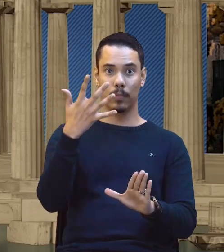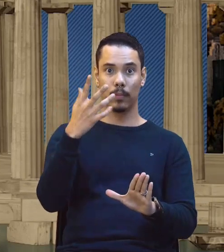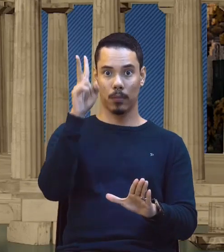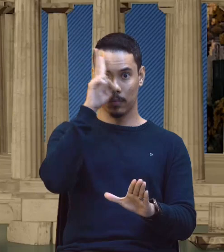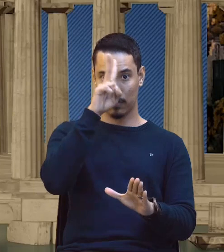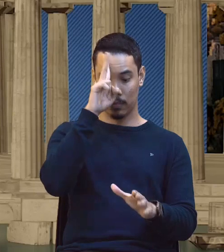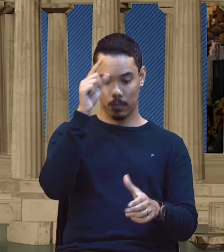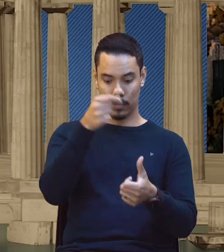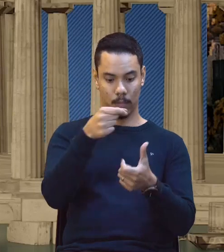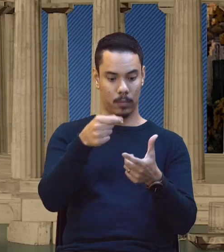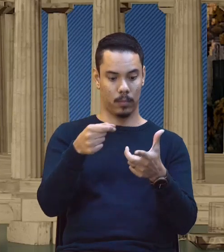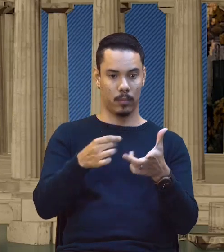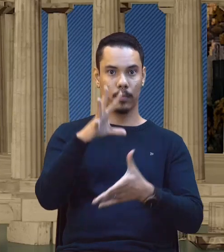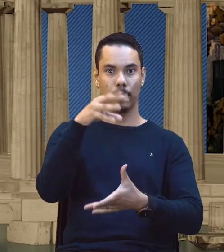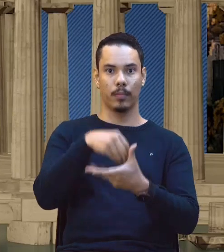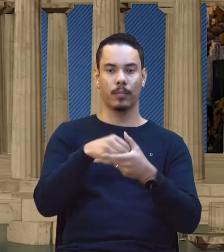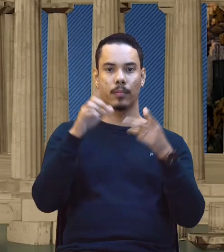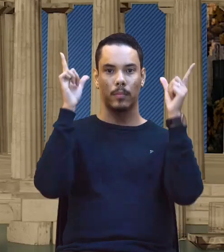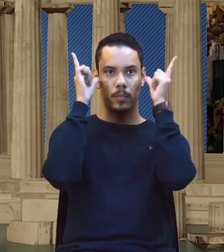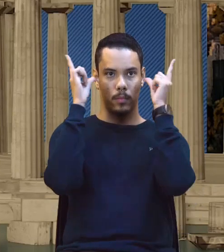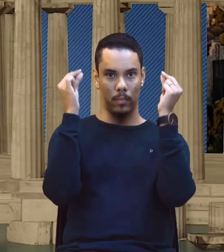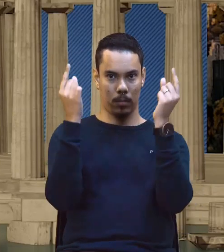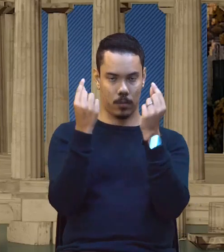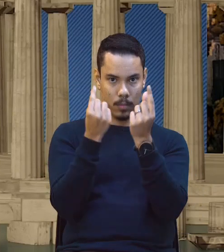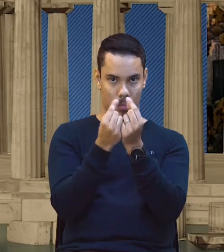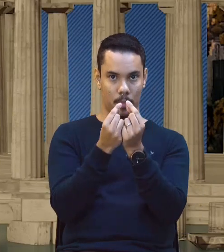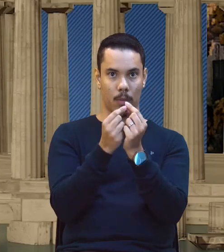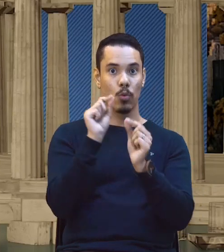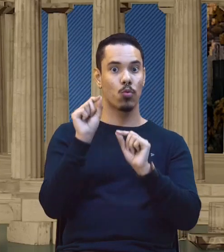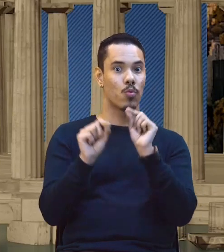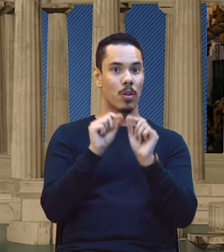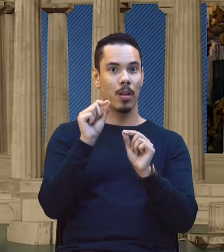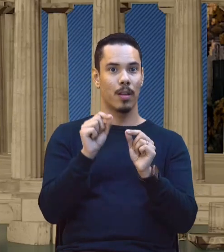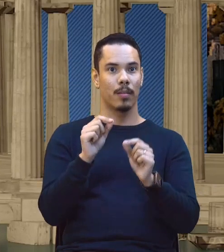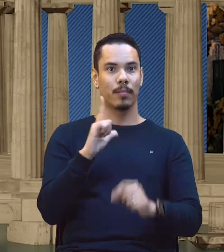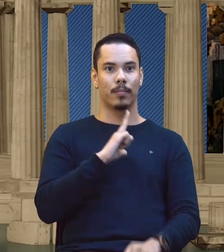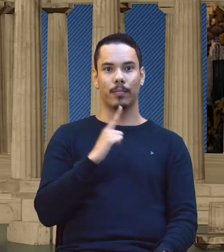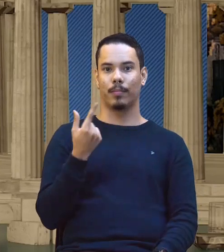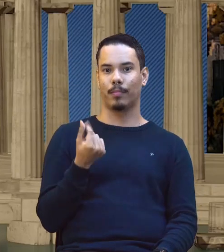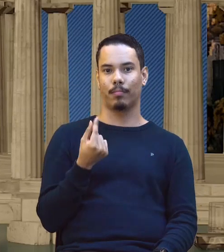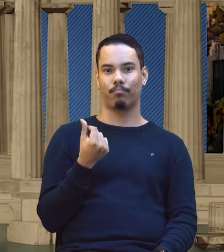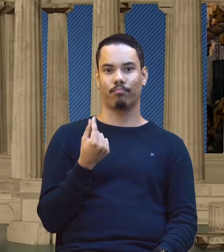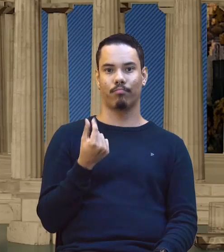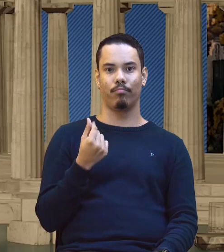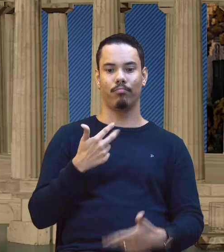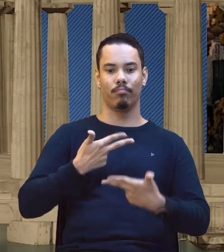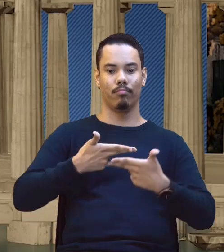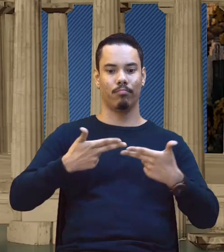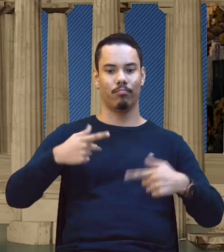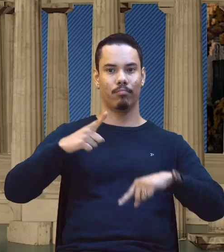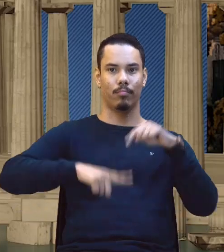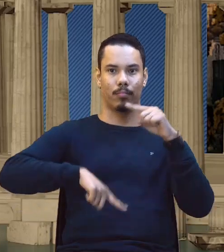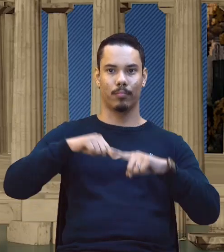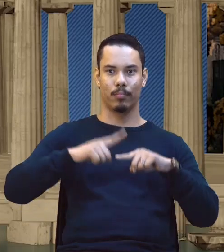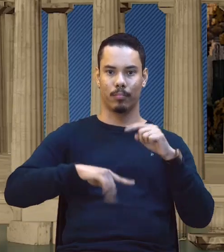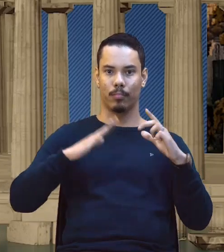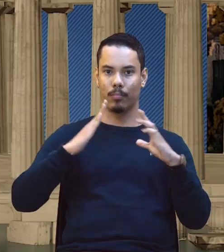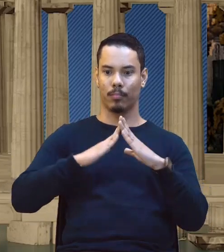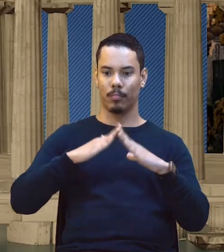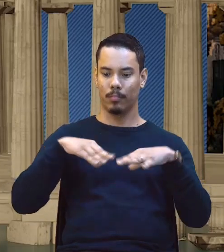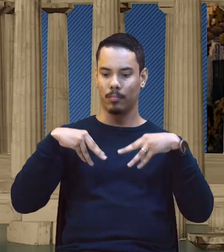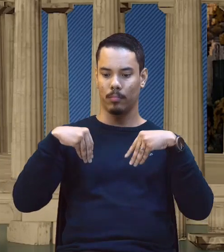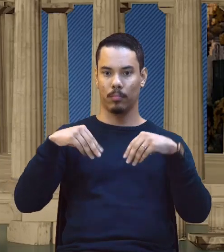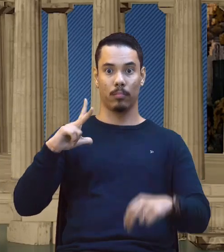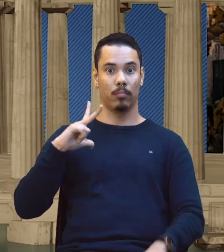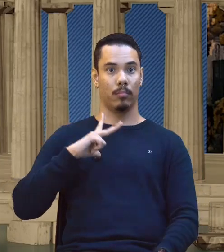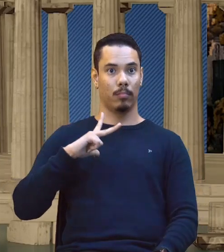cidadão, lá na Grécia Antiga, era possuir bens, possuir a propriedade